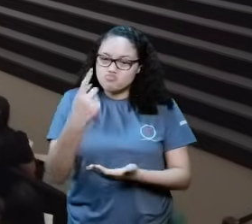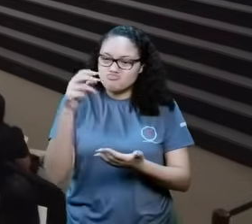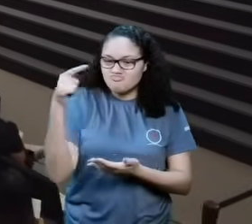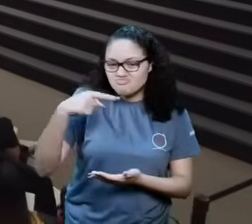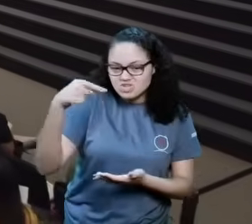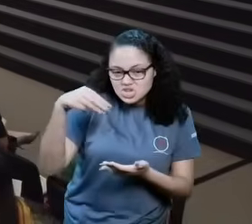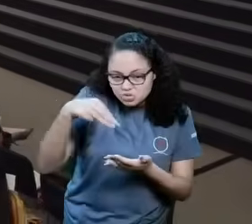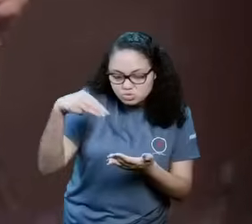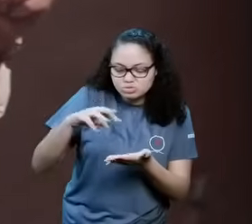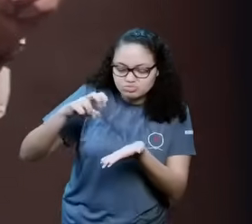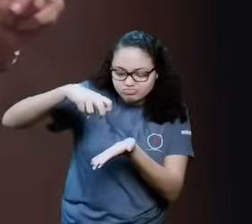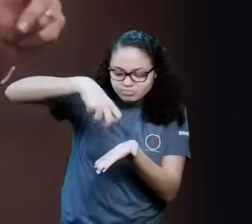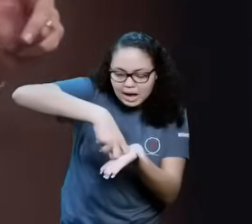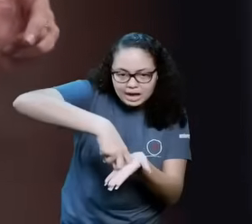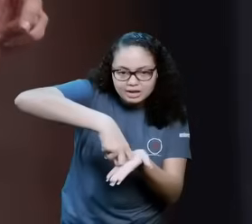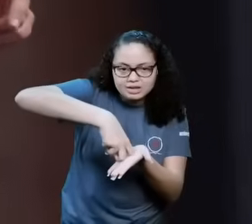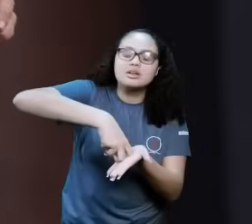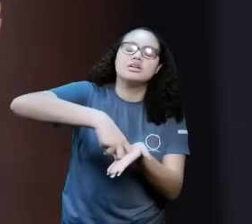Devoção.